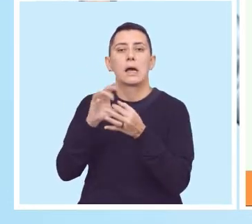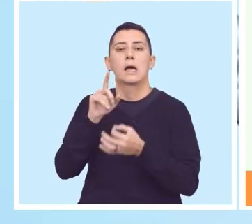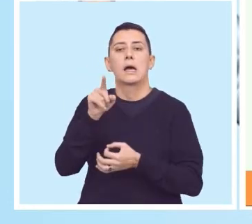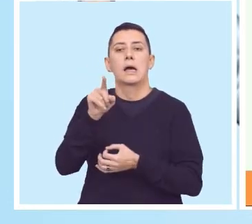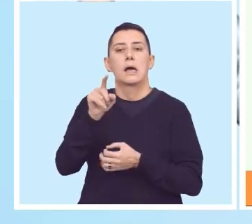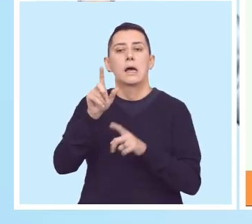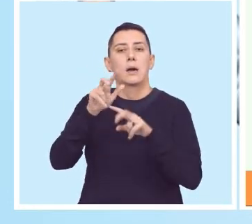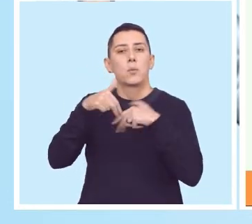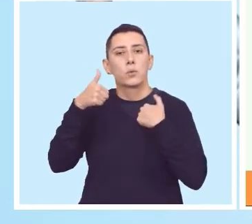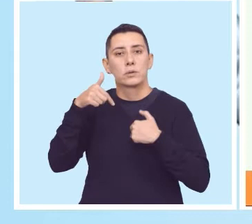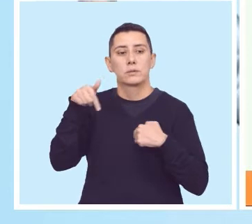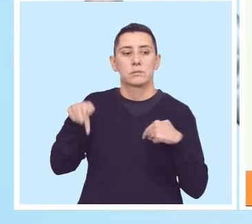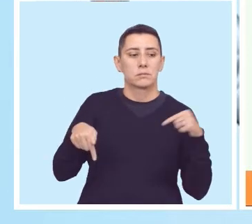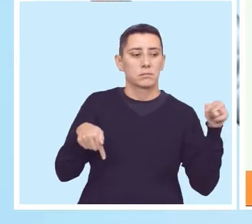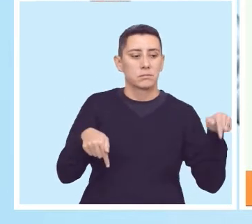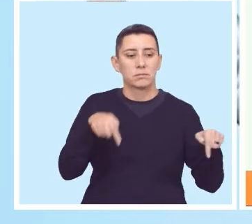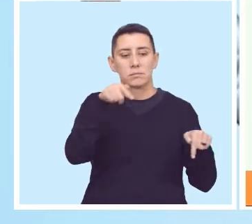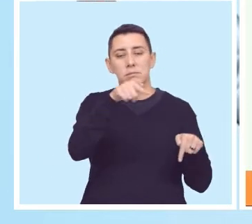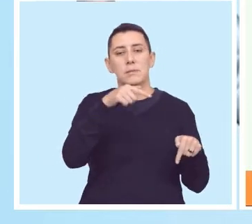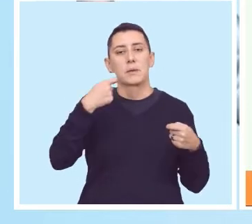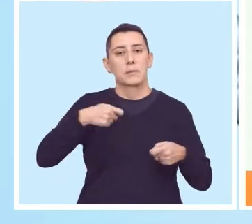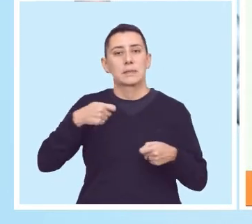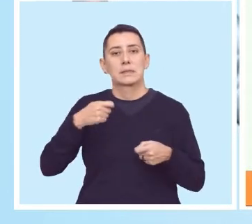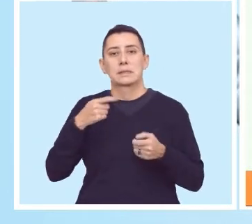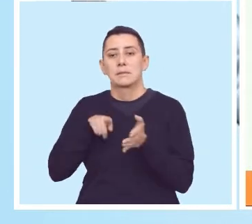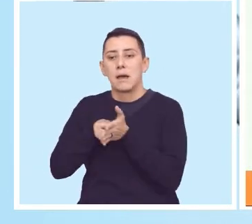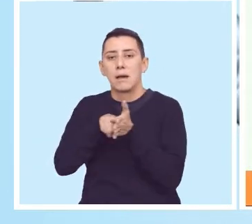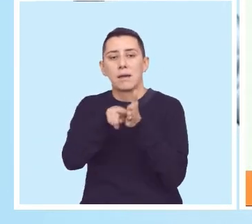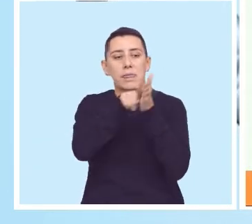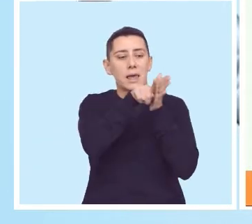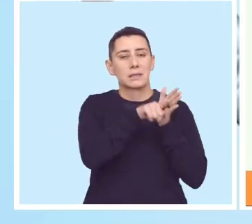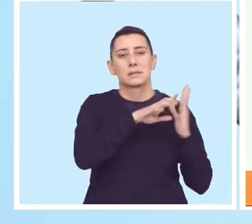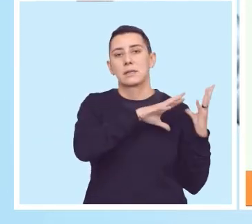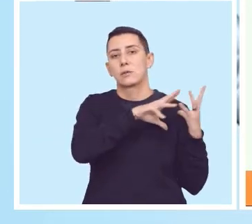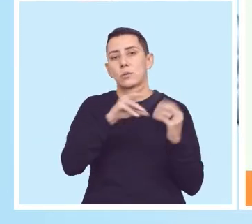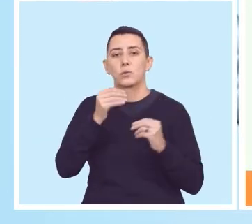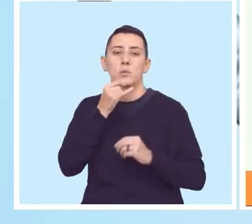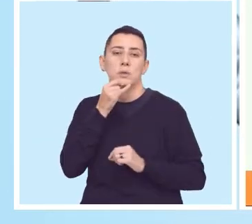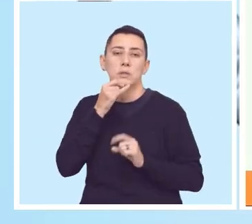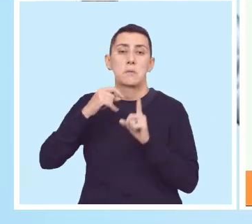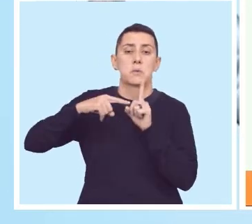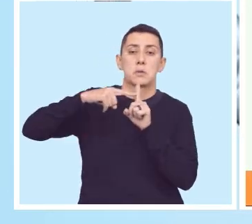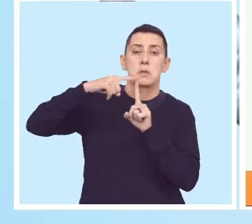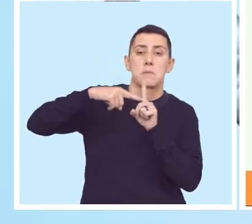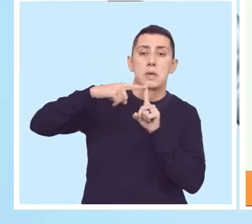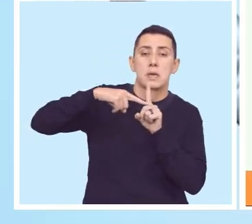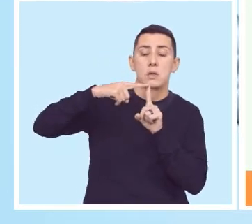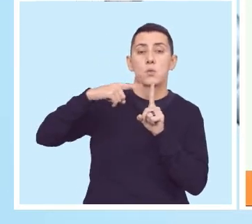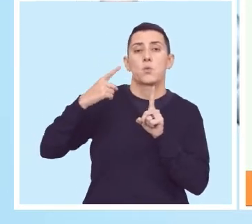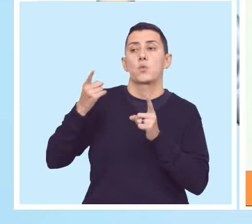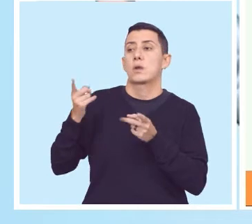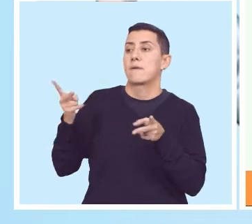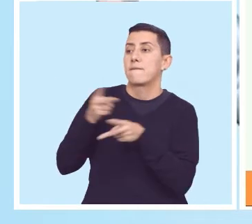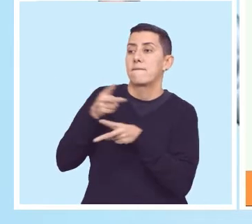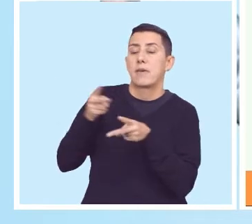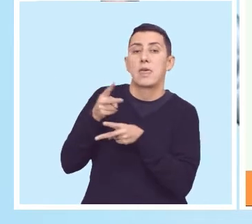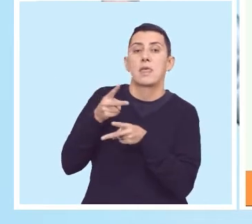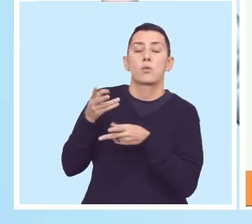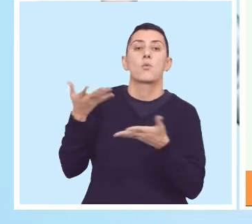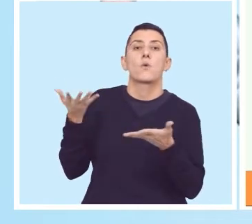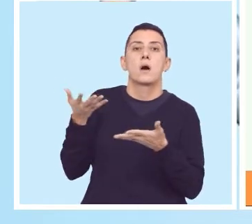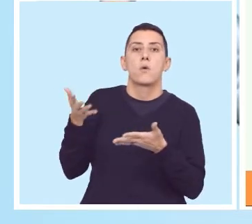gerar alguma conclusão importante. Então, ali nós temos temperatura, velocidade do vento,